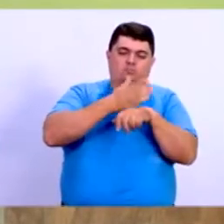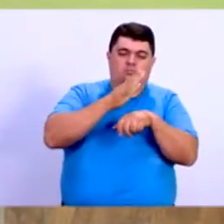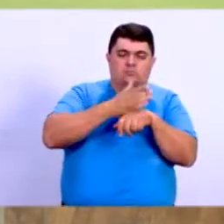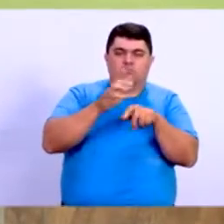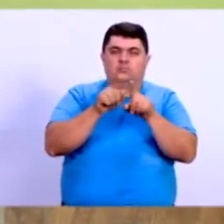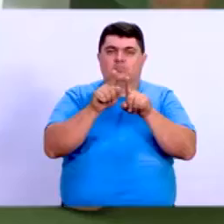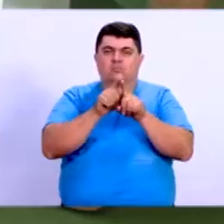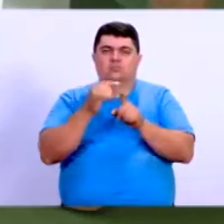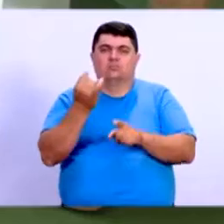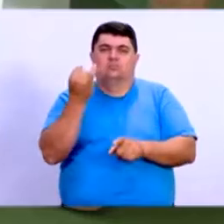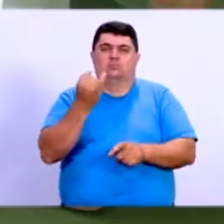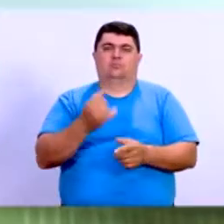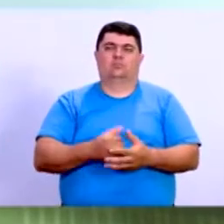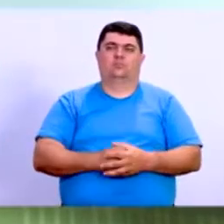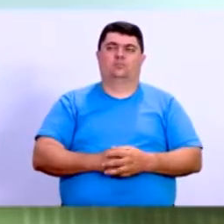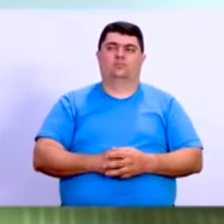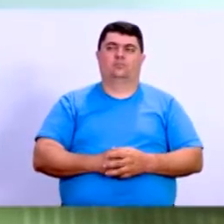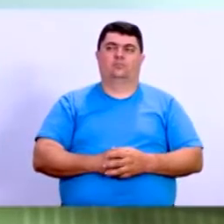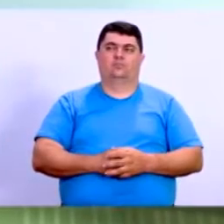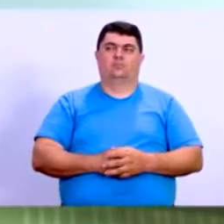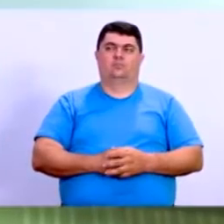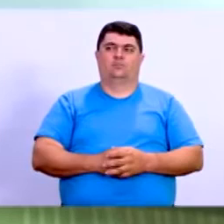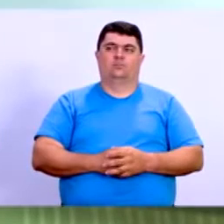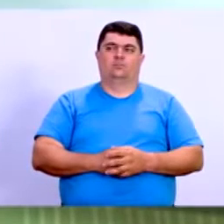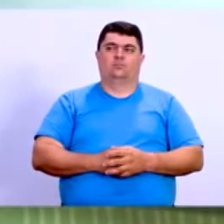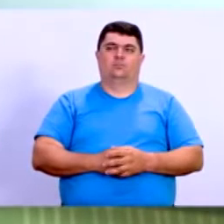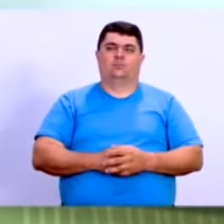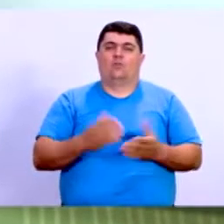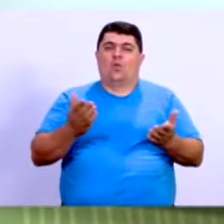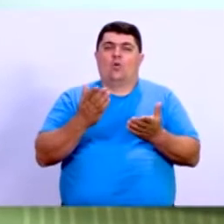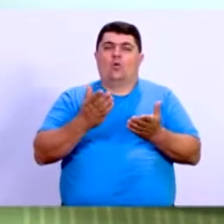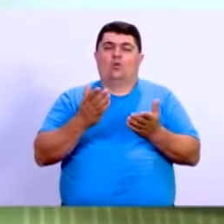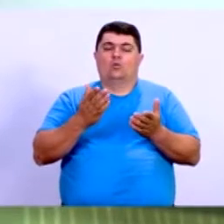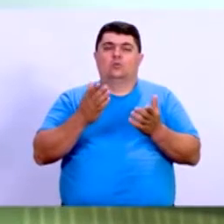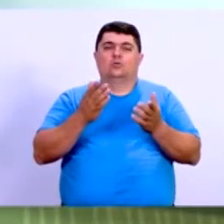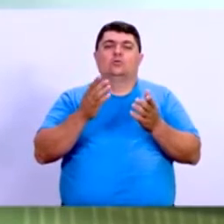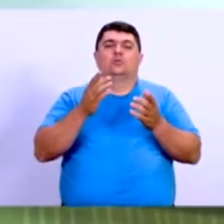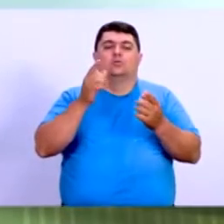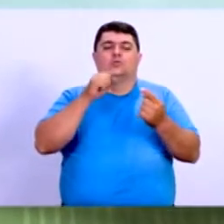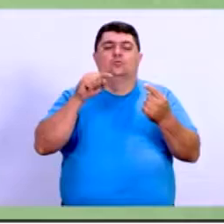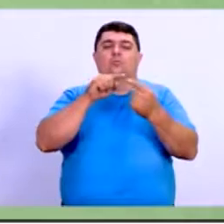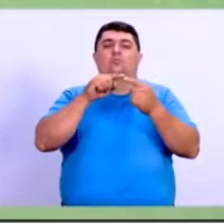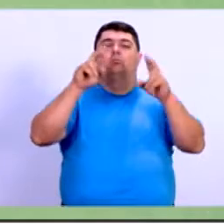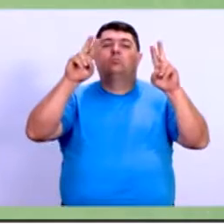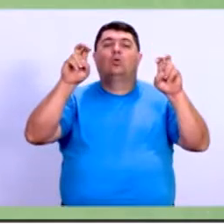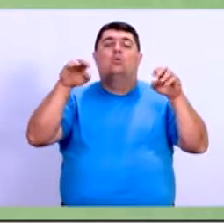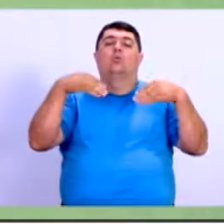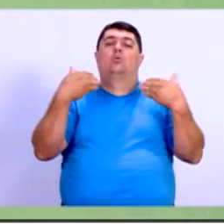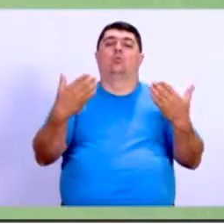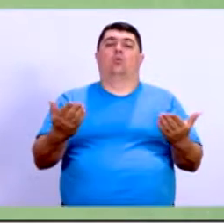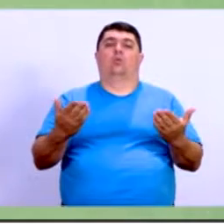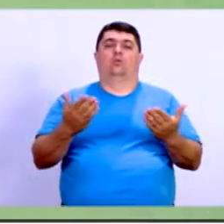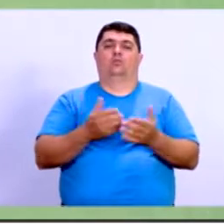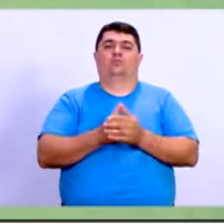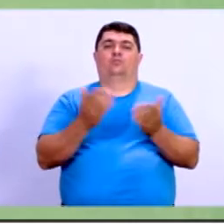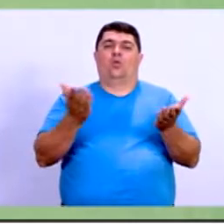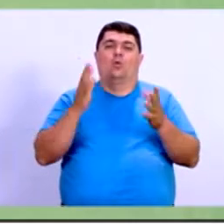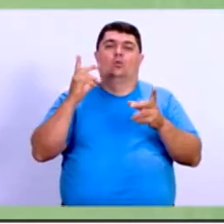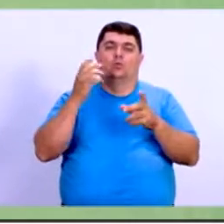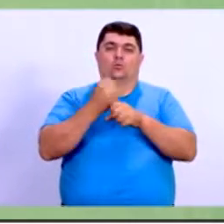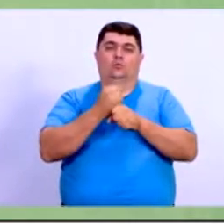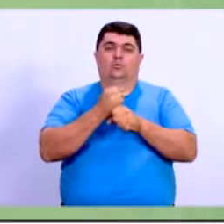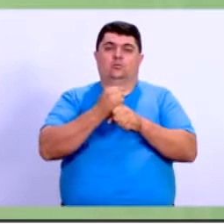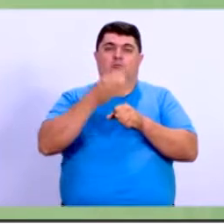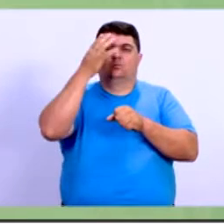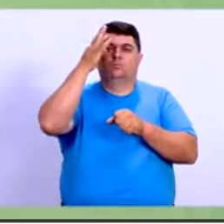atividades. Então, gente, vamos ver então qual é o conteúdo que a gente vai revisar na aula de hoje. Nós vamos revisar sobre teoria